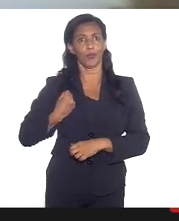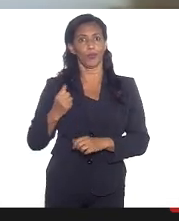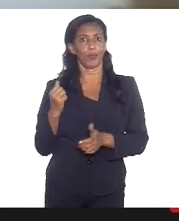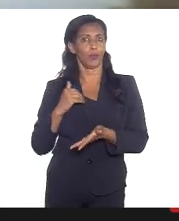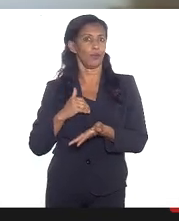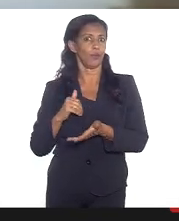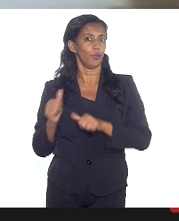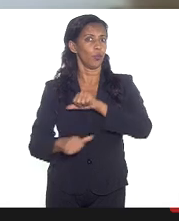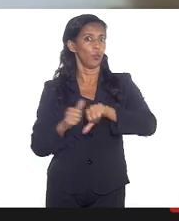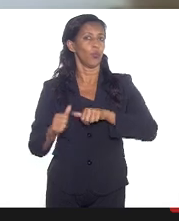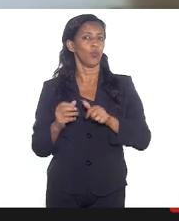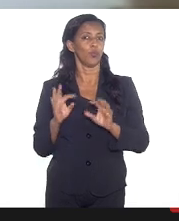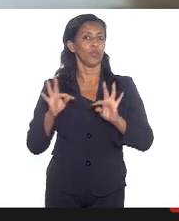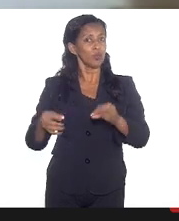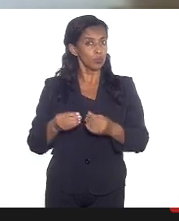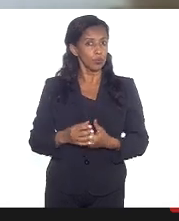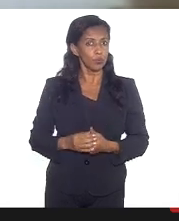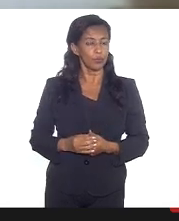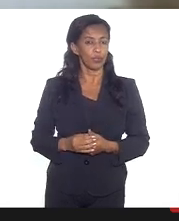A nossa ideia também